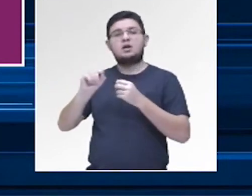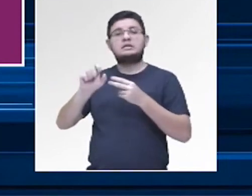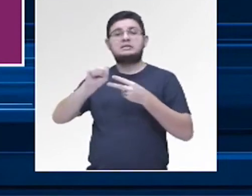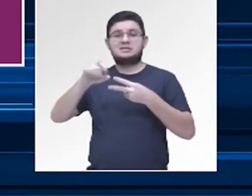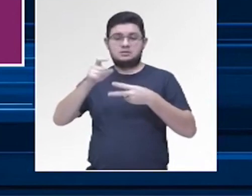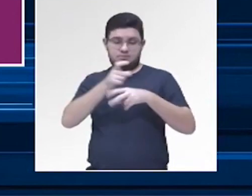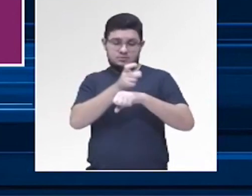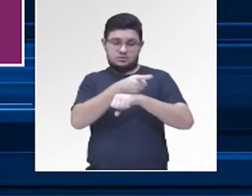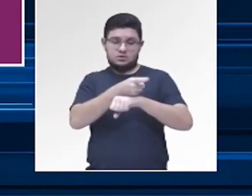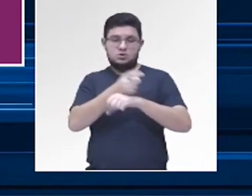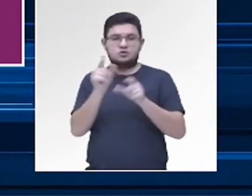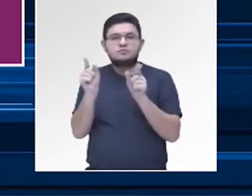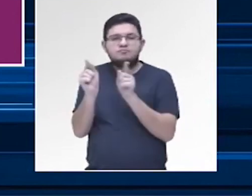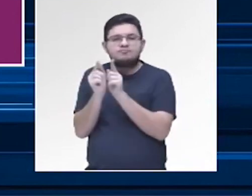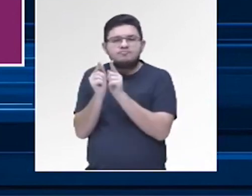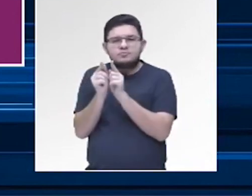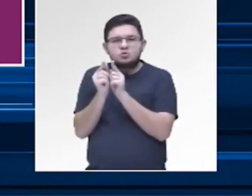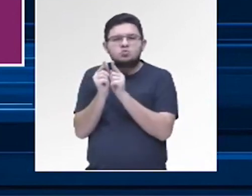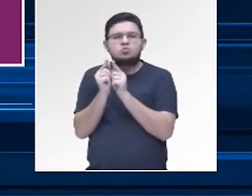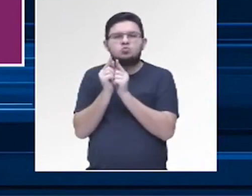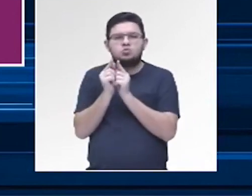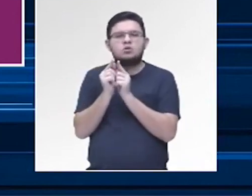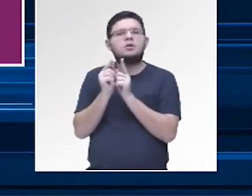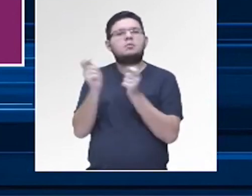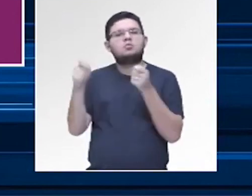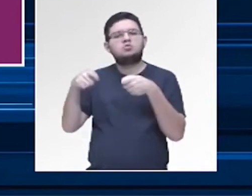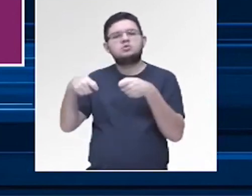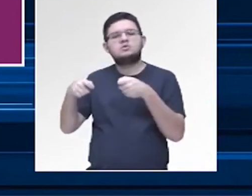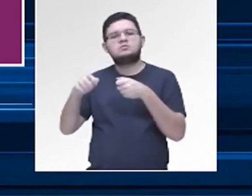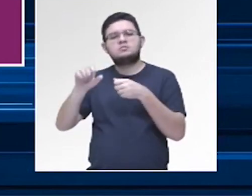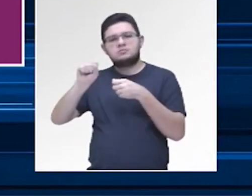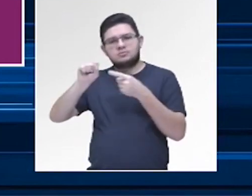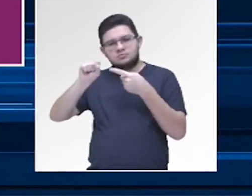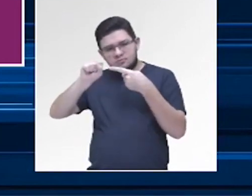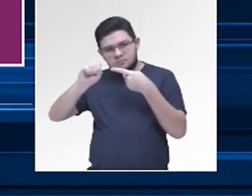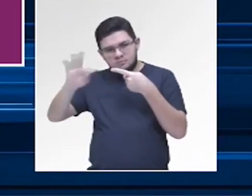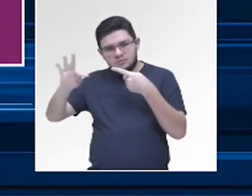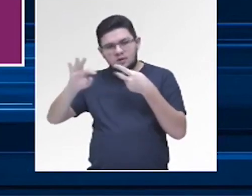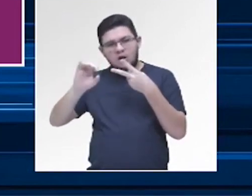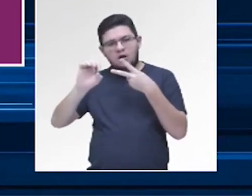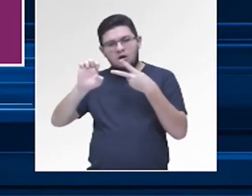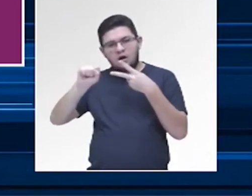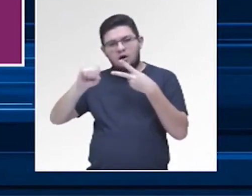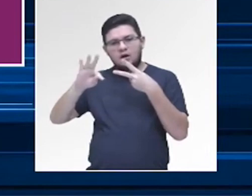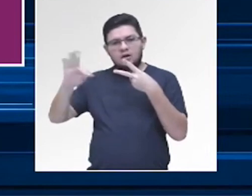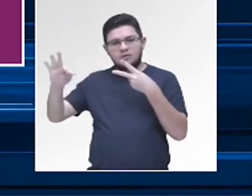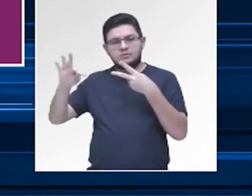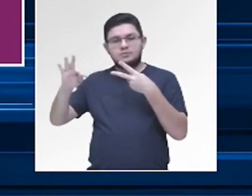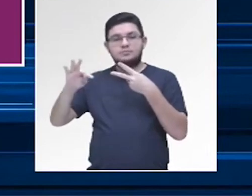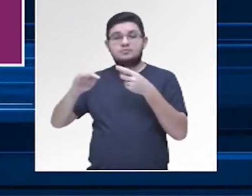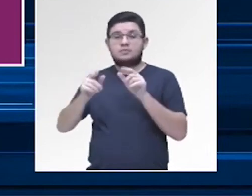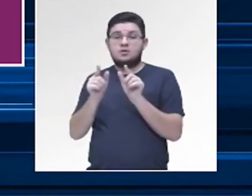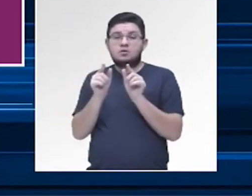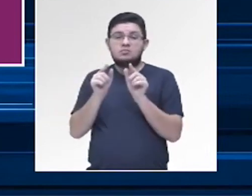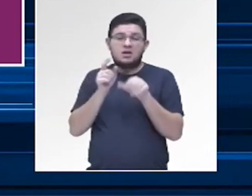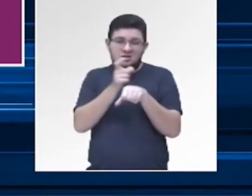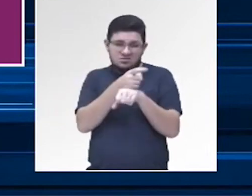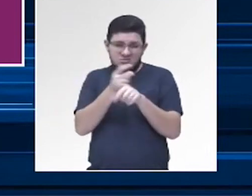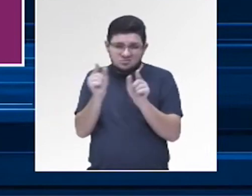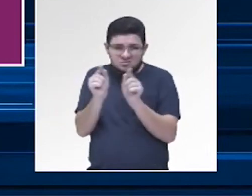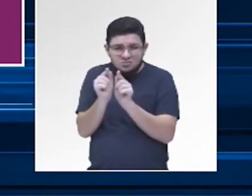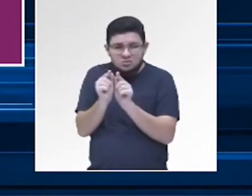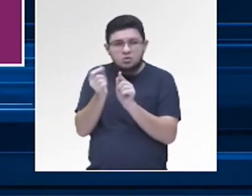Tá? Esses adjetivos curtos, tá, gente, vão de 3 até no máximo 5 letras, tá? São caracterizados